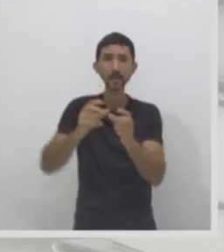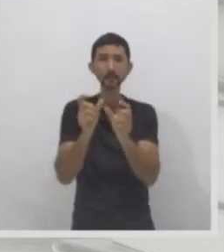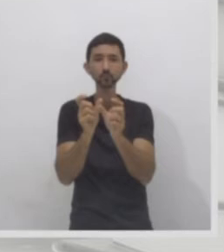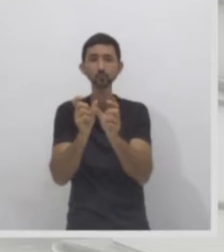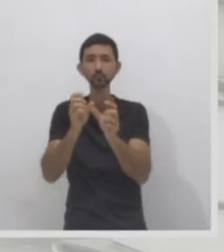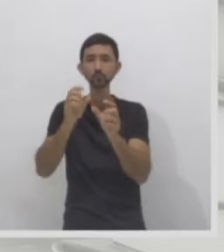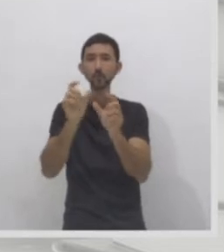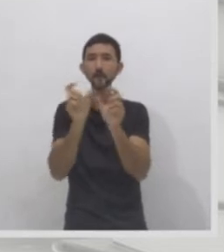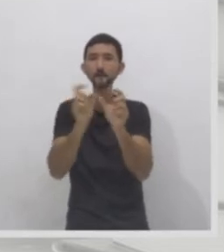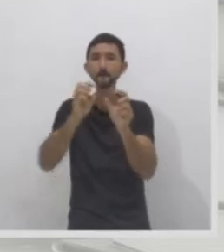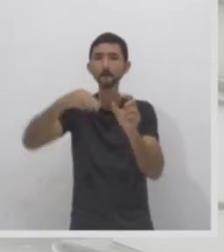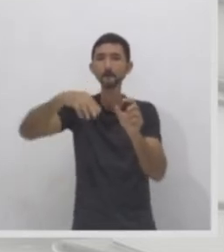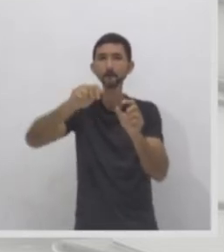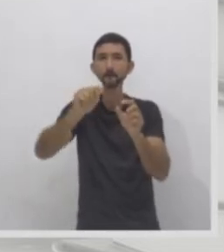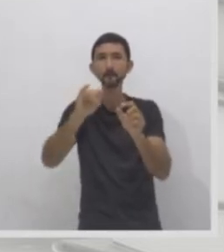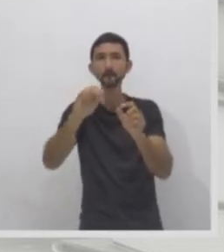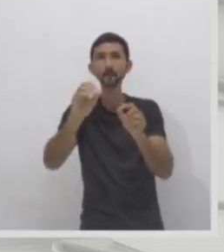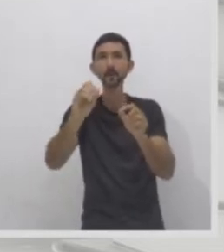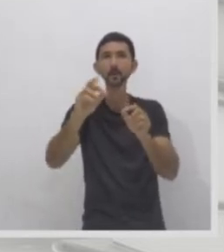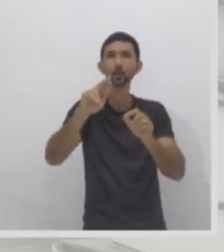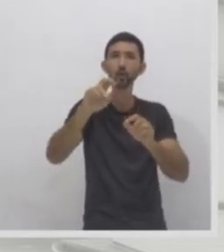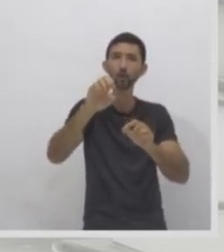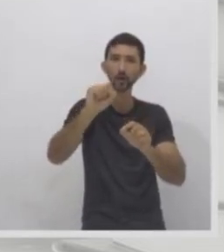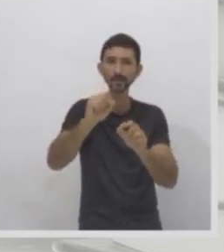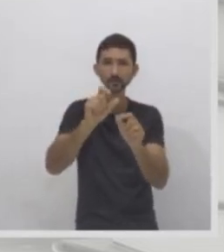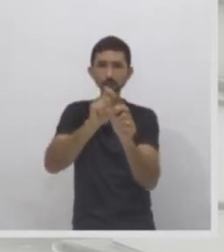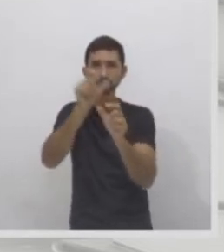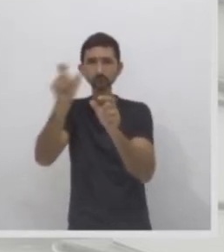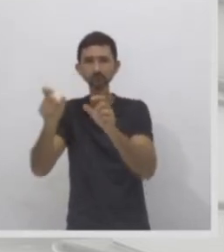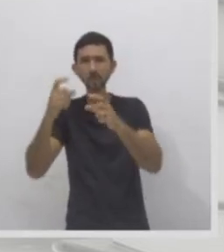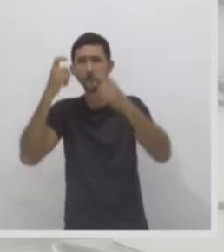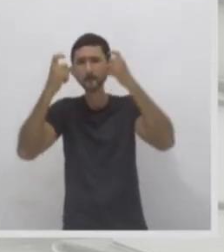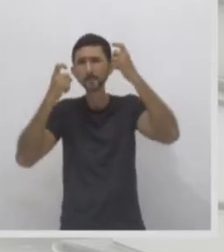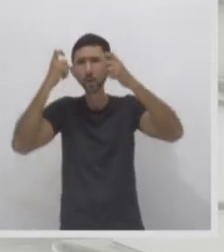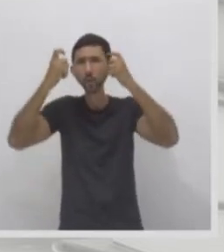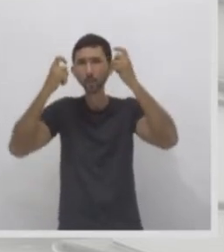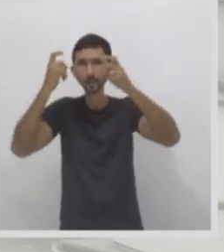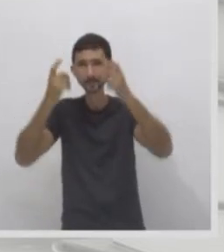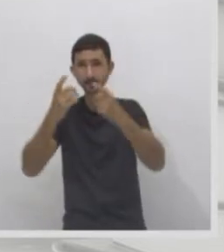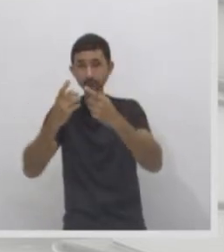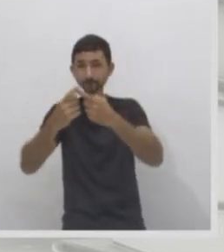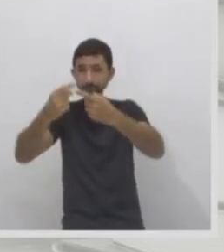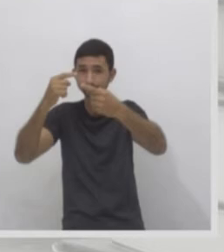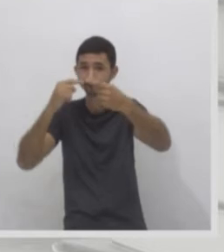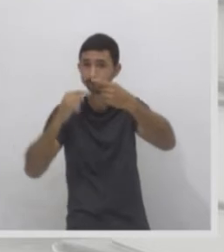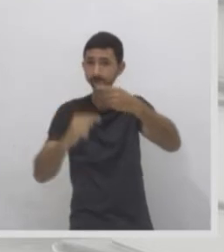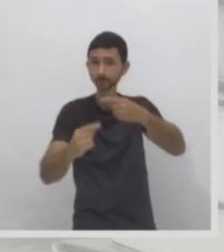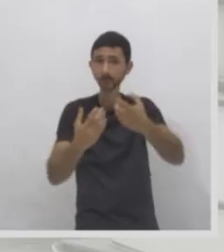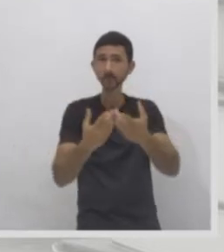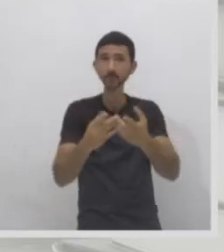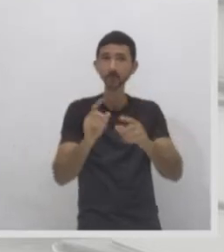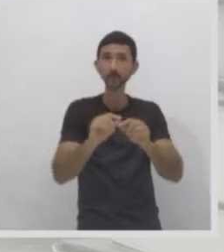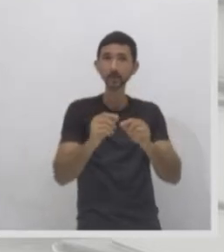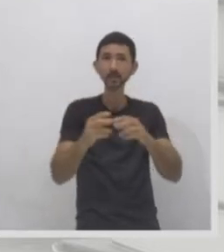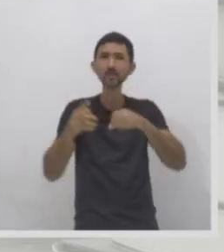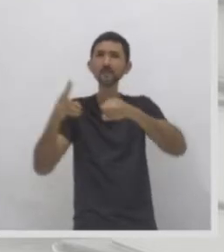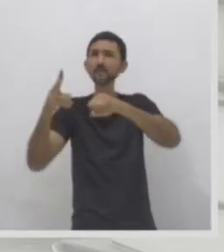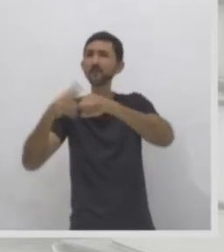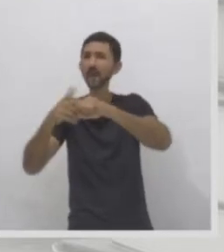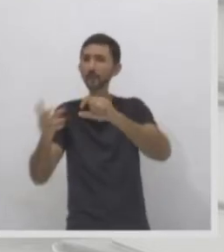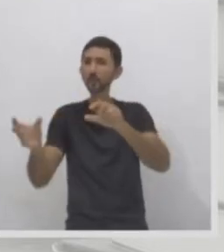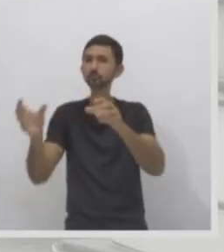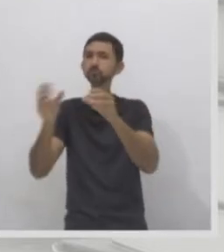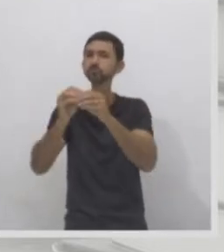o substantivo preocupações e depois uma outra relação lá na frente que é com o verbo. Percebe